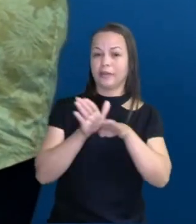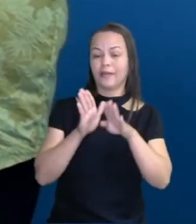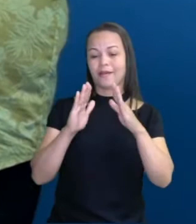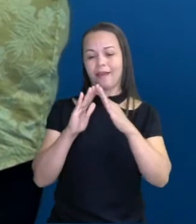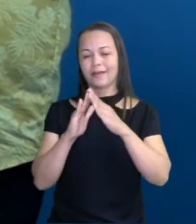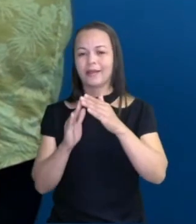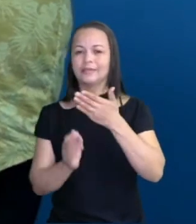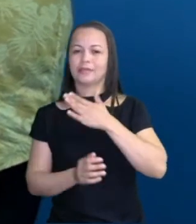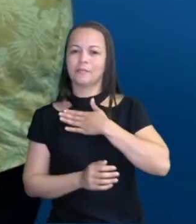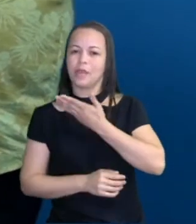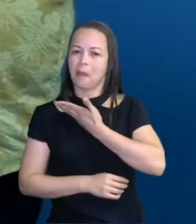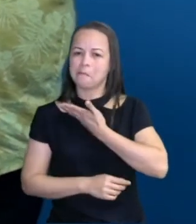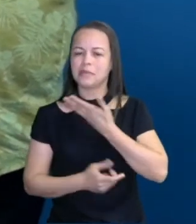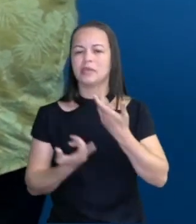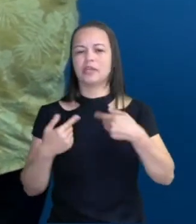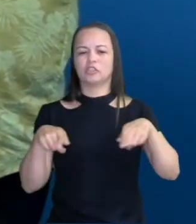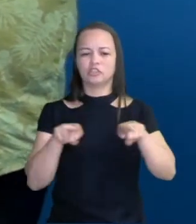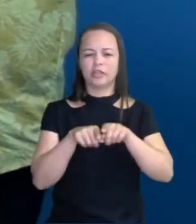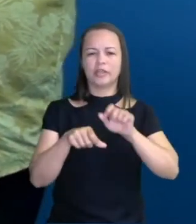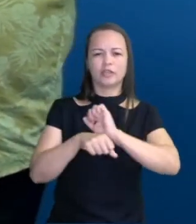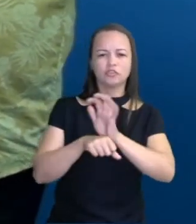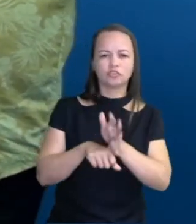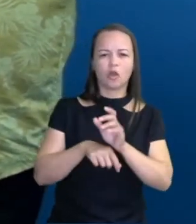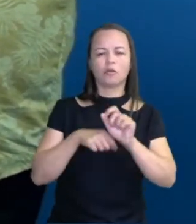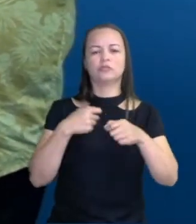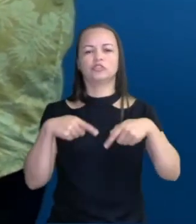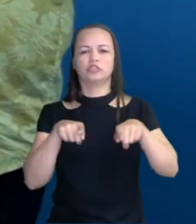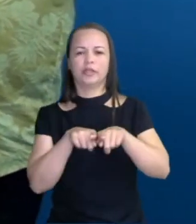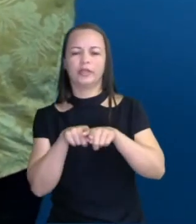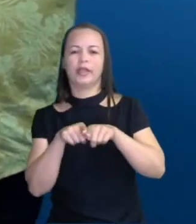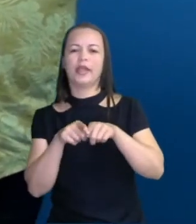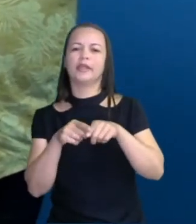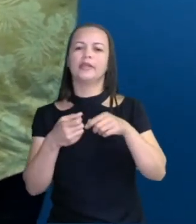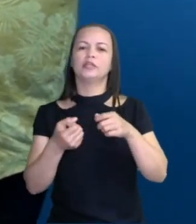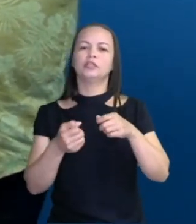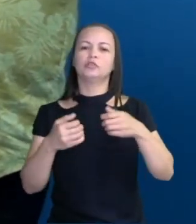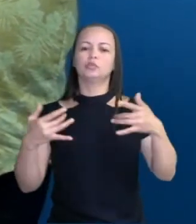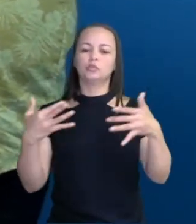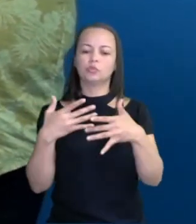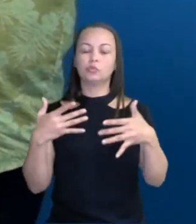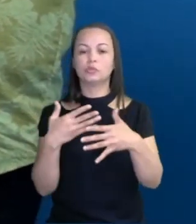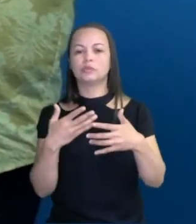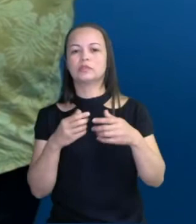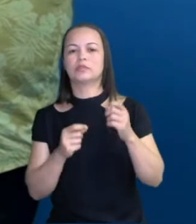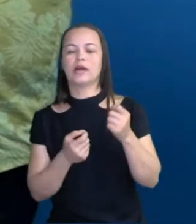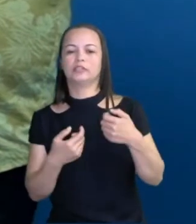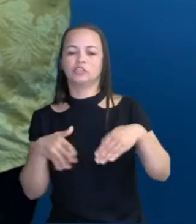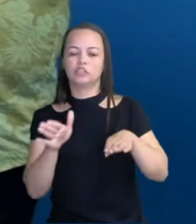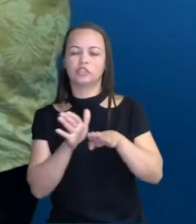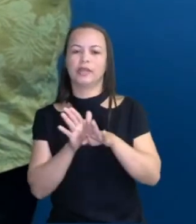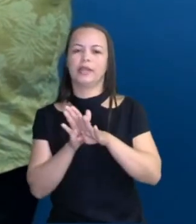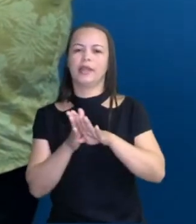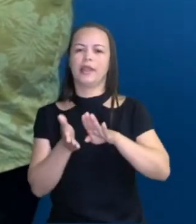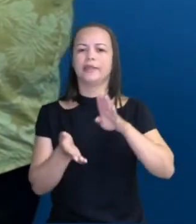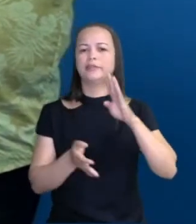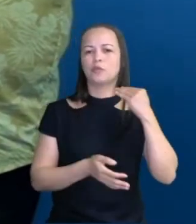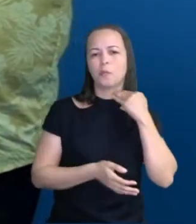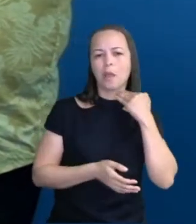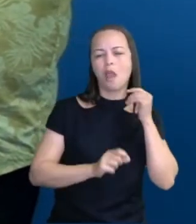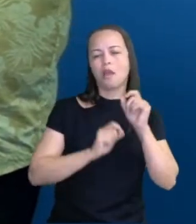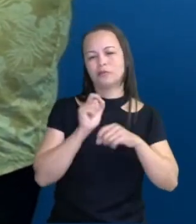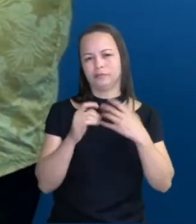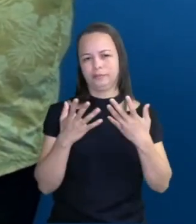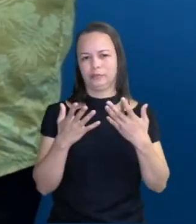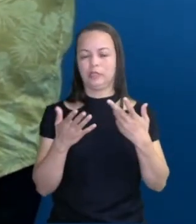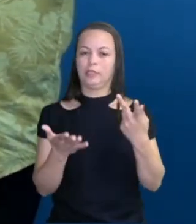cheguei no shopping cheguei no centro da cidade cheguei no banco mas é incorreto no dia a dia nós utilizamos